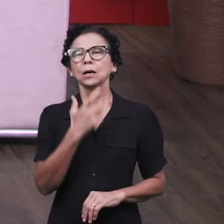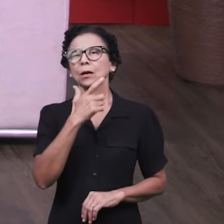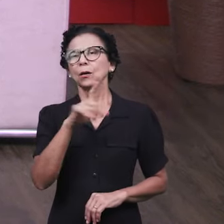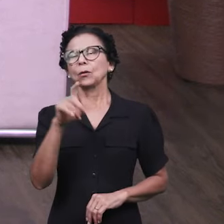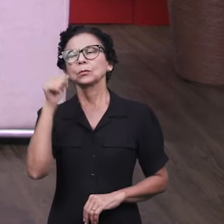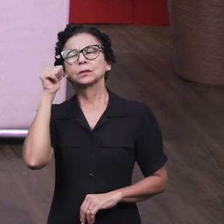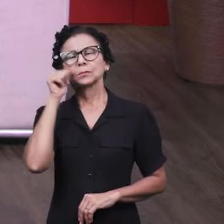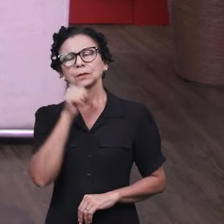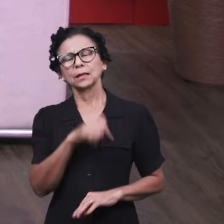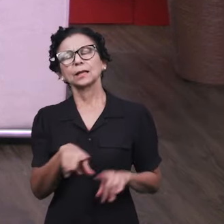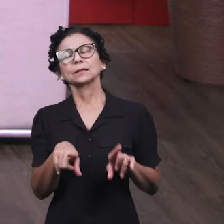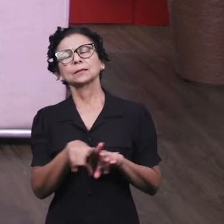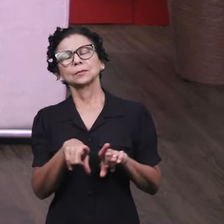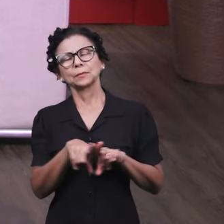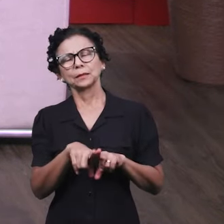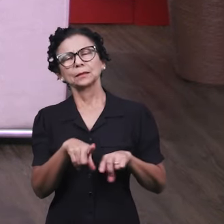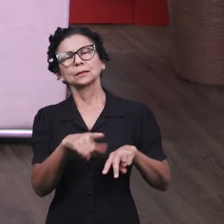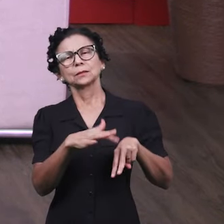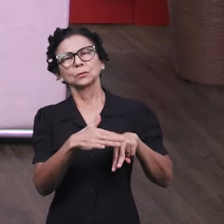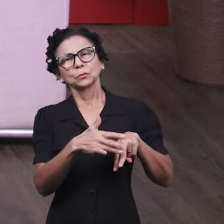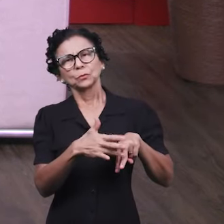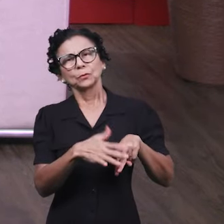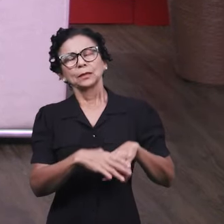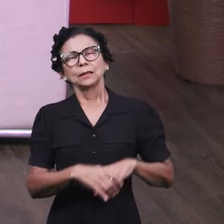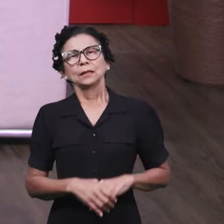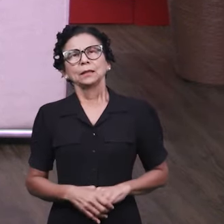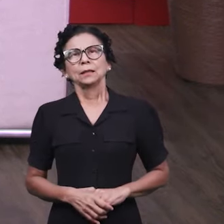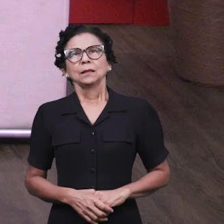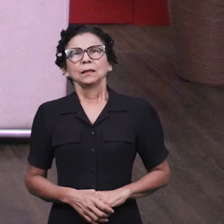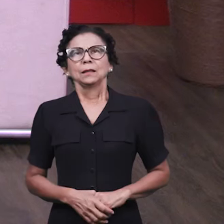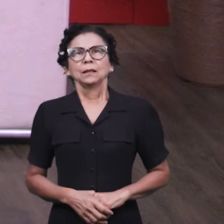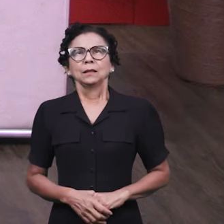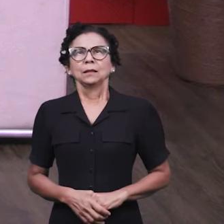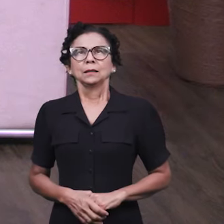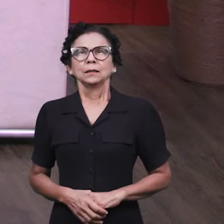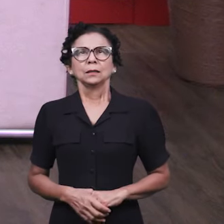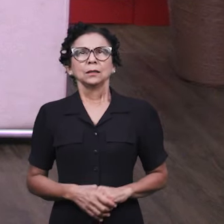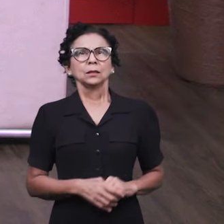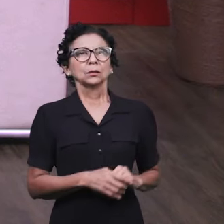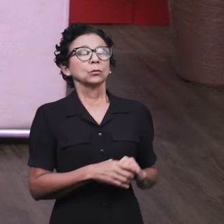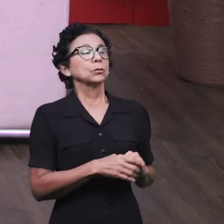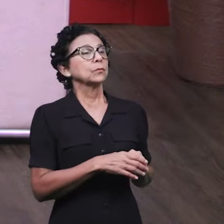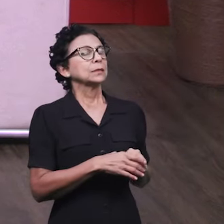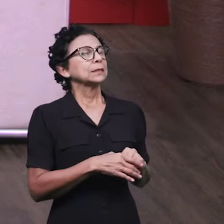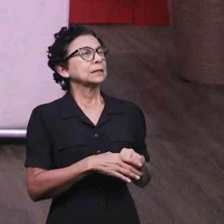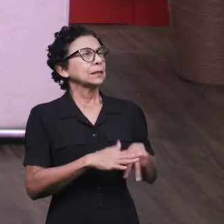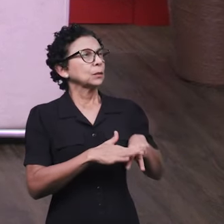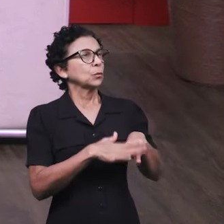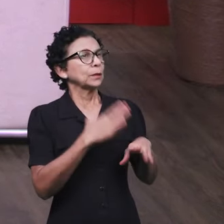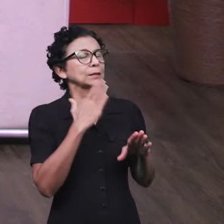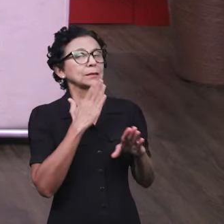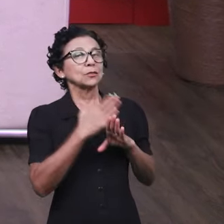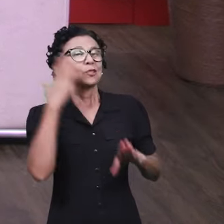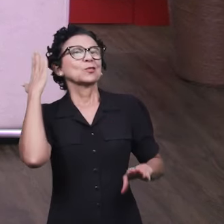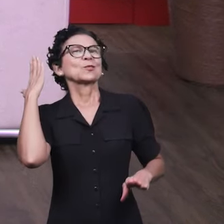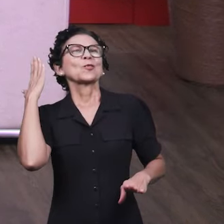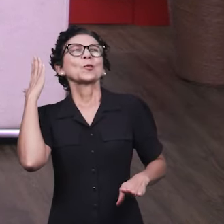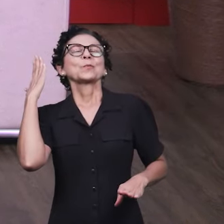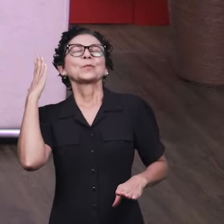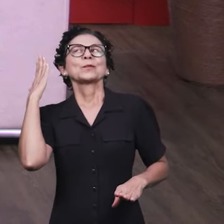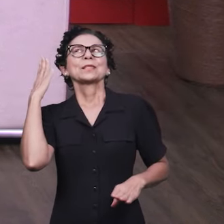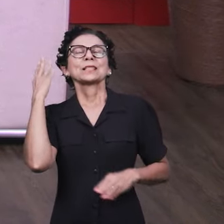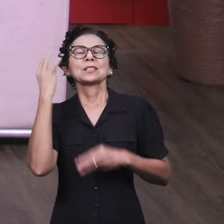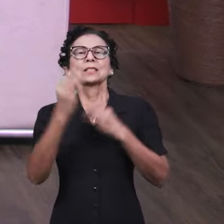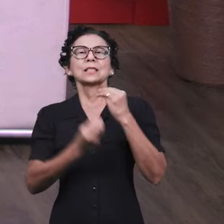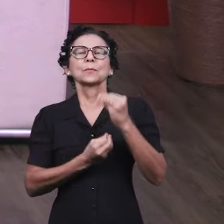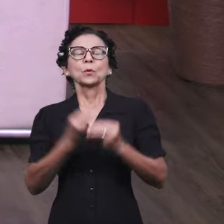mulheres que T essa dificuldade fora que quando você descobre o diagnóstico fica mais fácil de saber o que que eu posso o que que eu não posso o